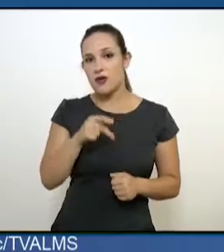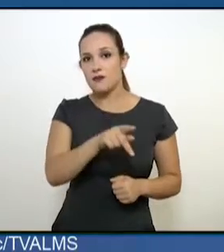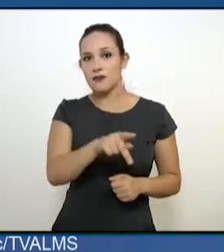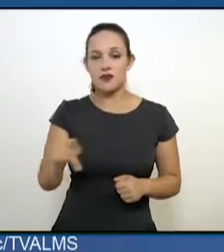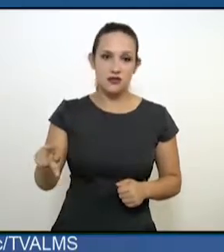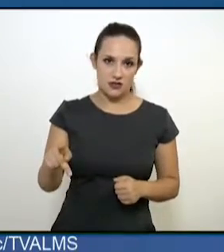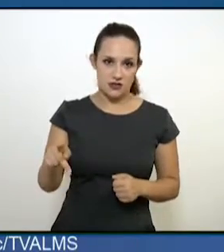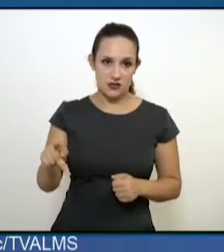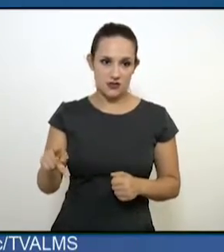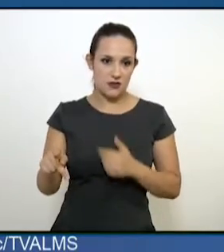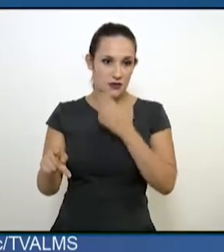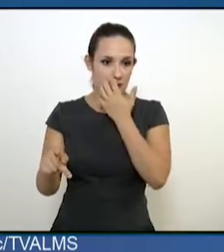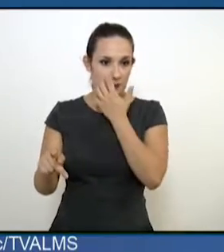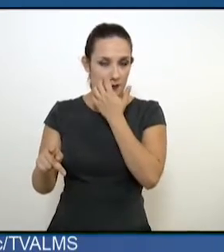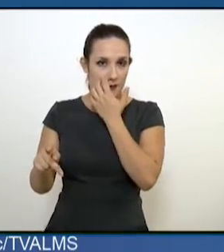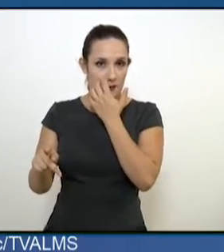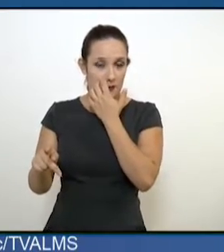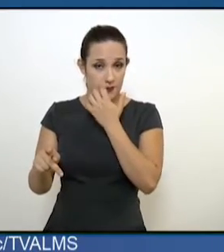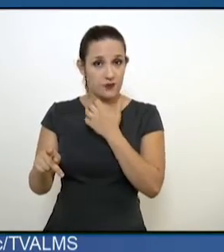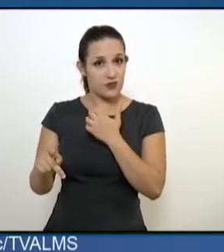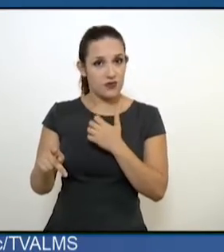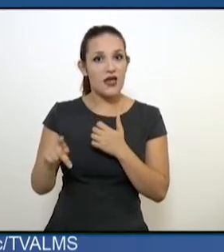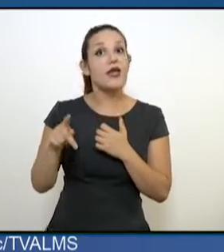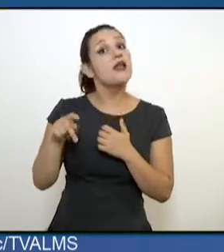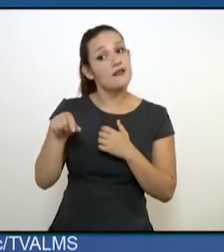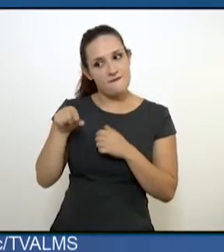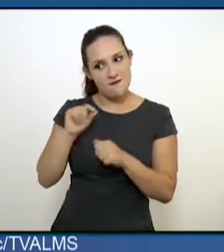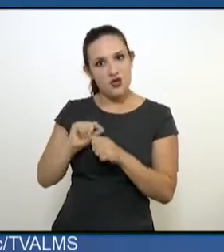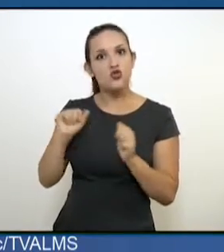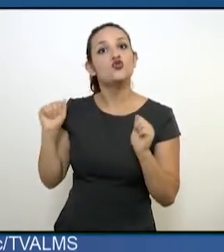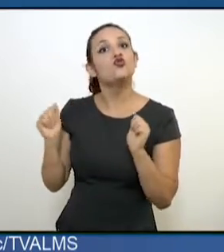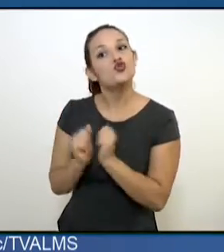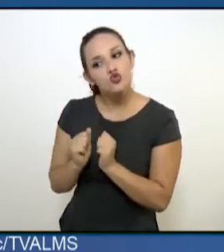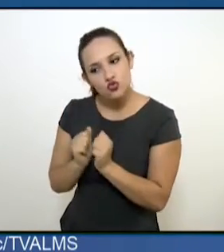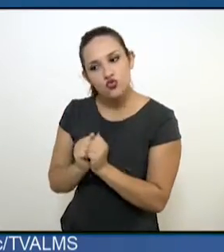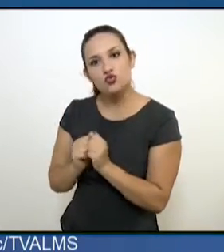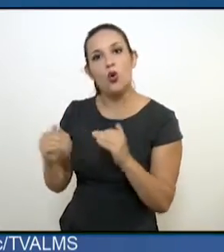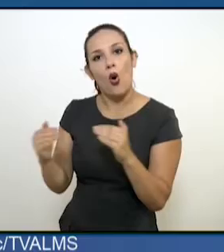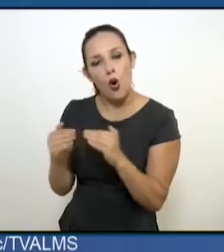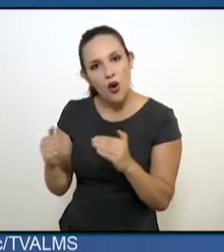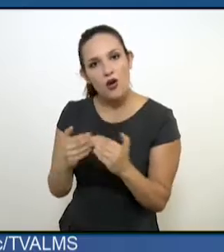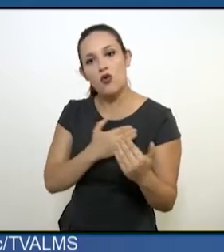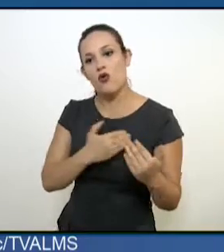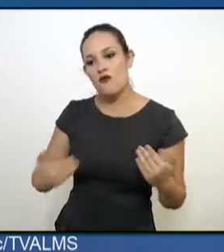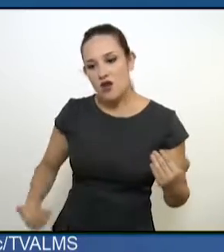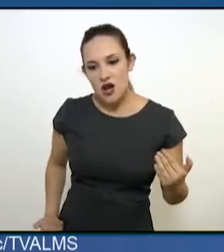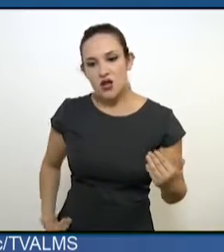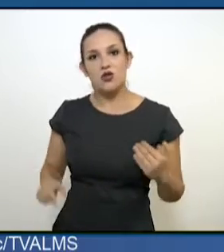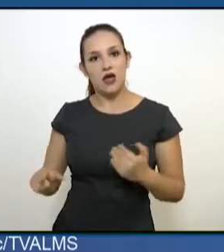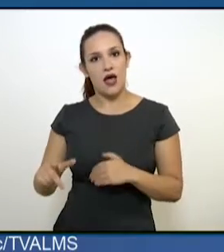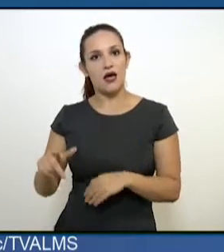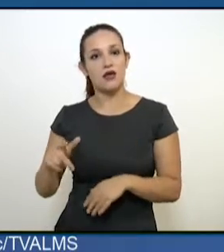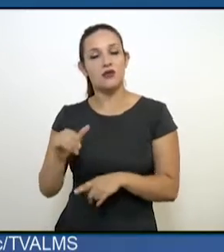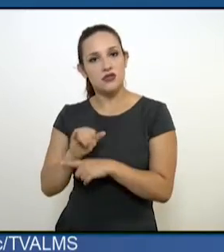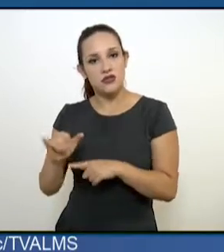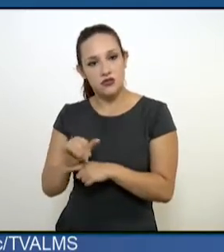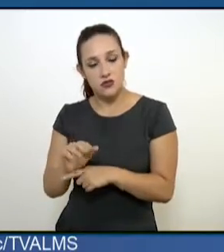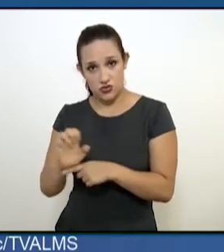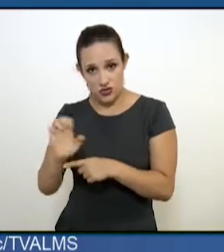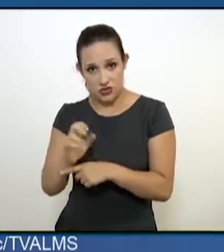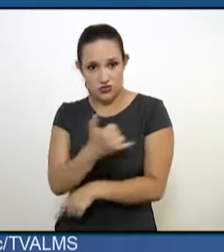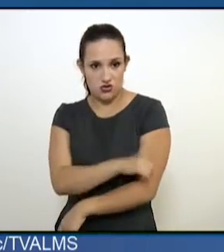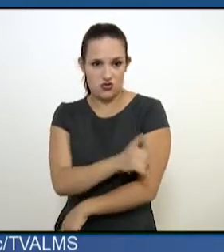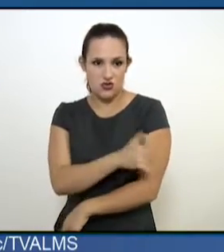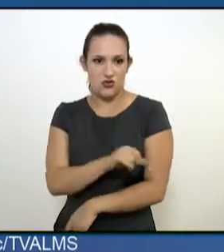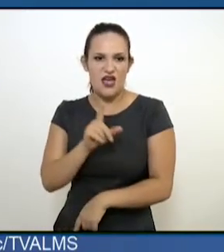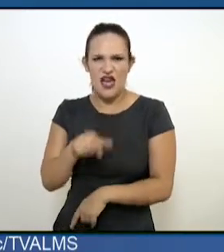em concordância com o governador do Rio de Janeiro e com as autoridades do Rio de Janeiro. Ele fez essa intervenção, não